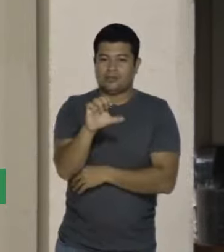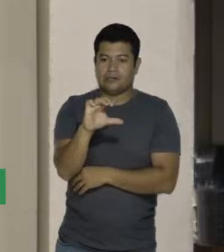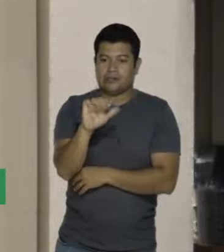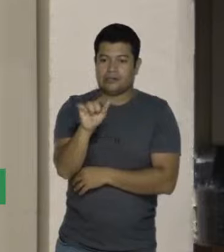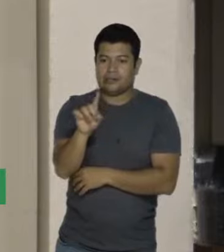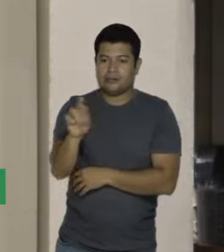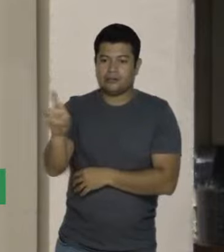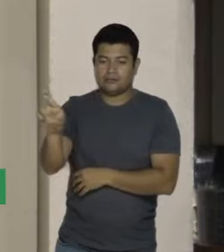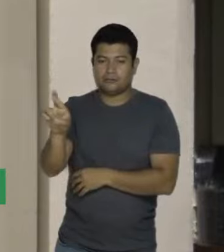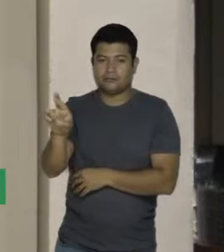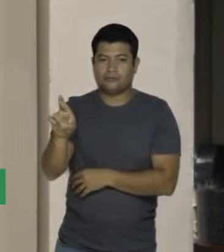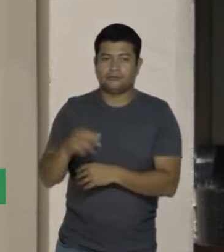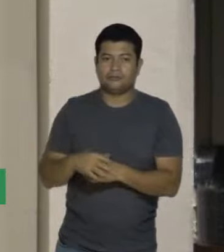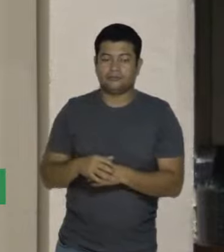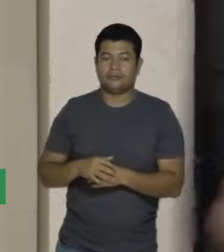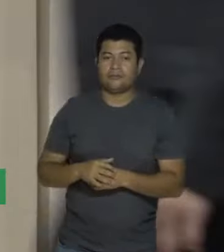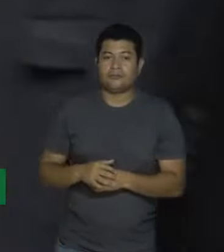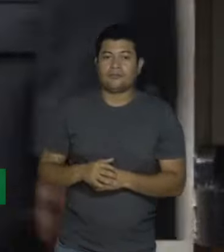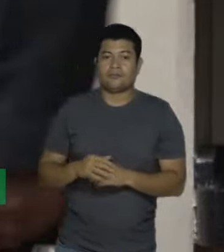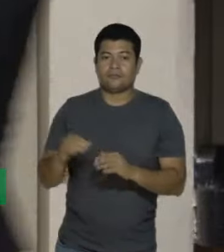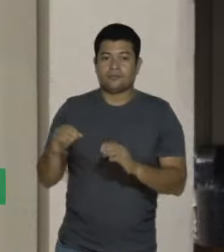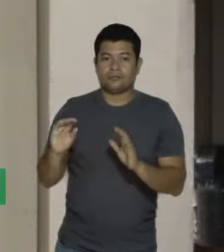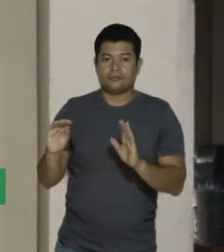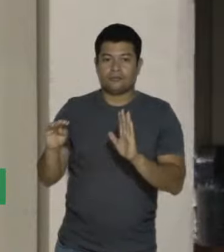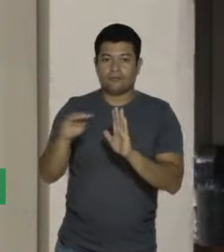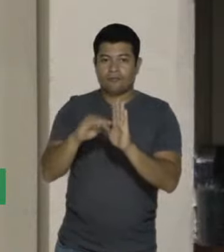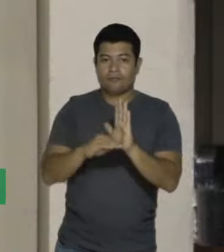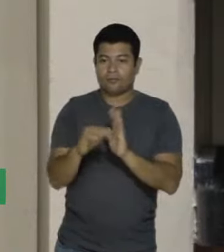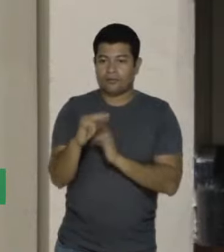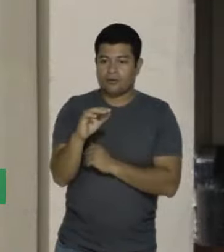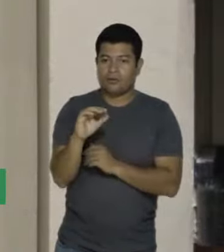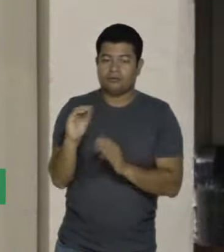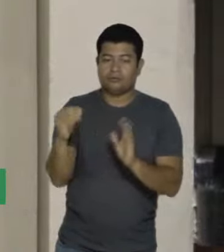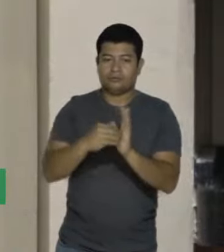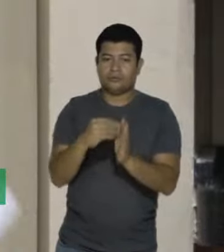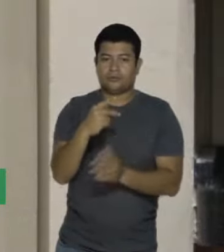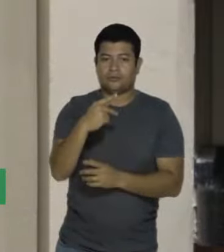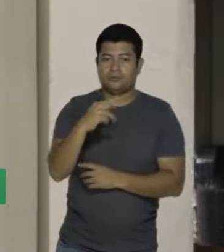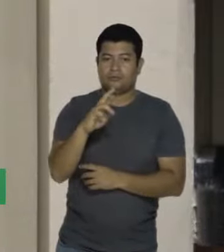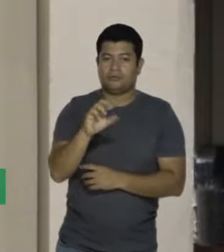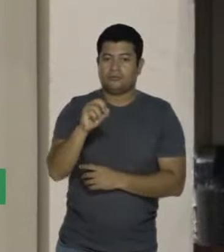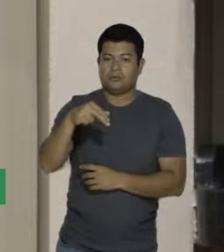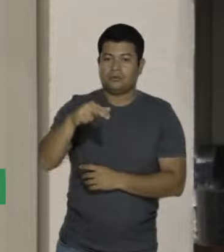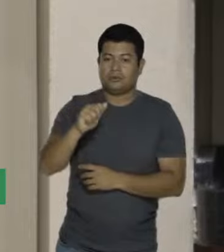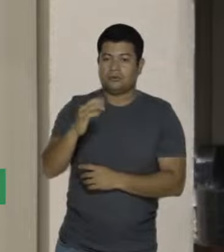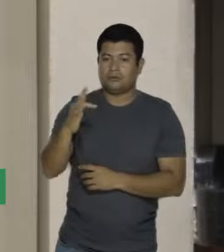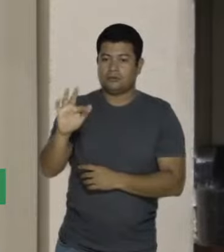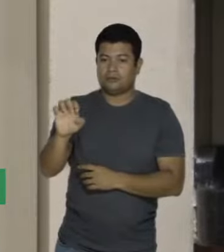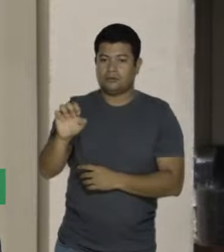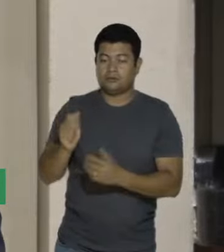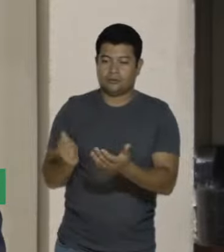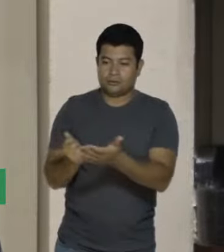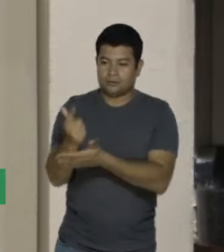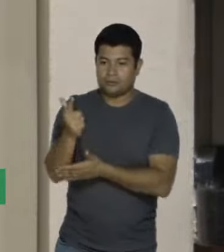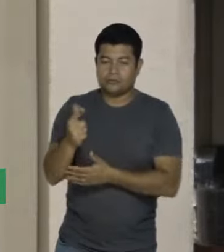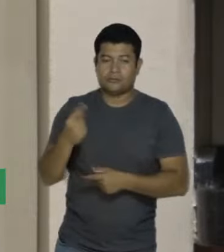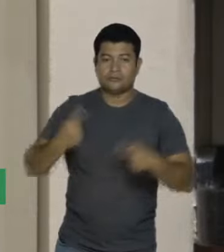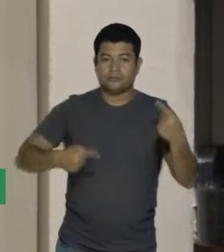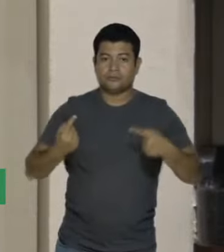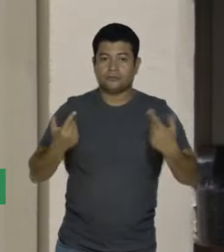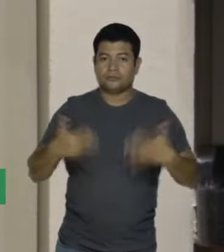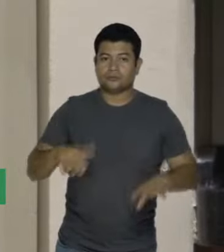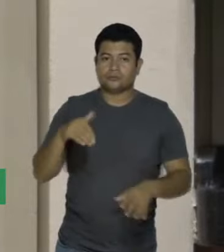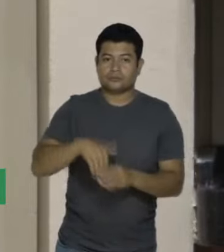nacional de fortalecimento da agricultura familiar pronafe em discussão 90 Quem Queira discutir em votação deputados que aprovam